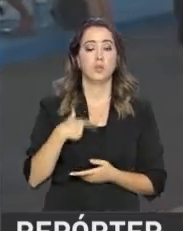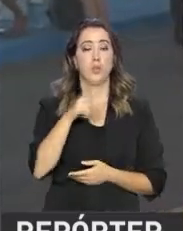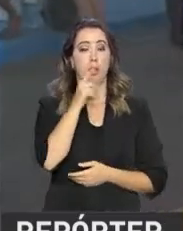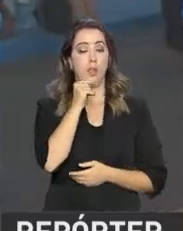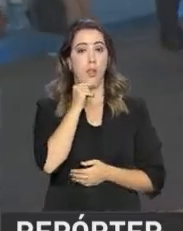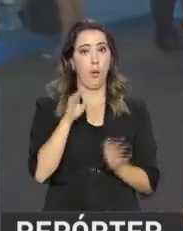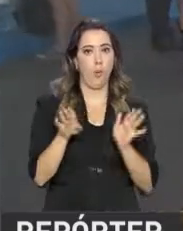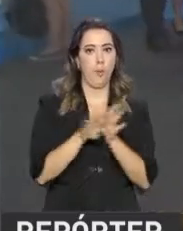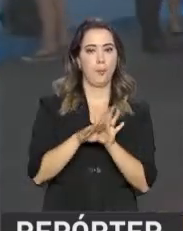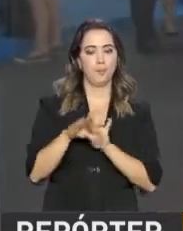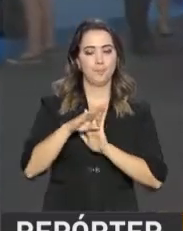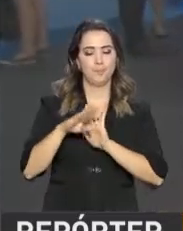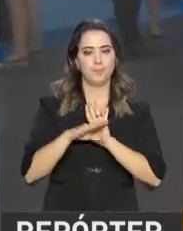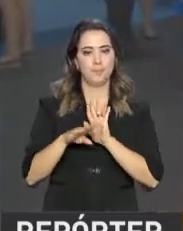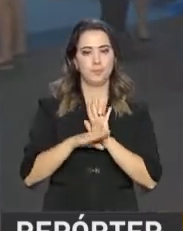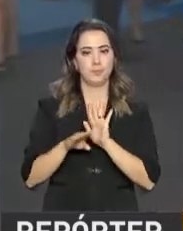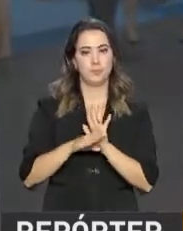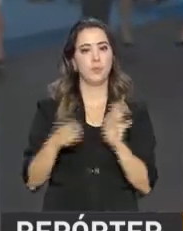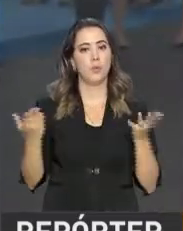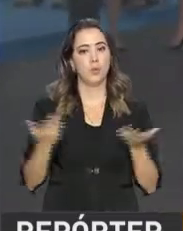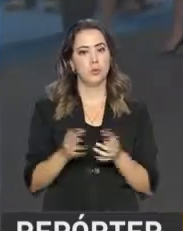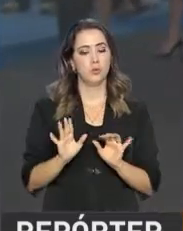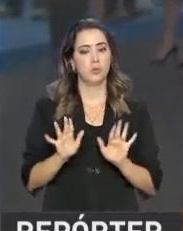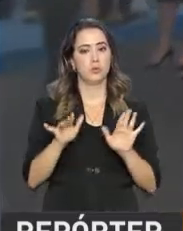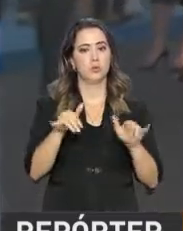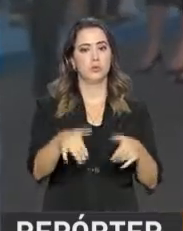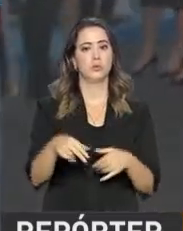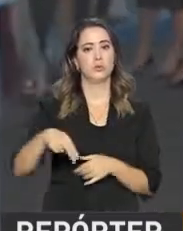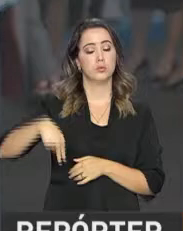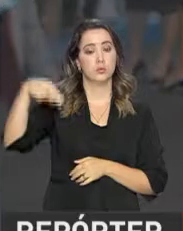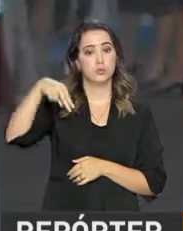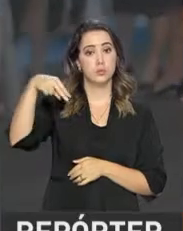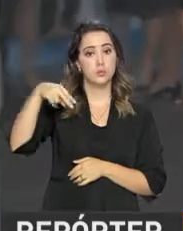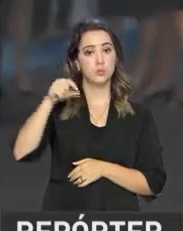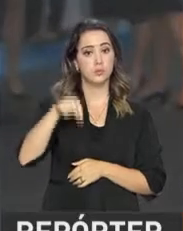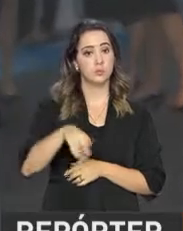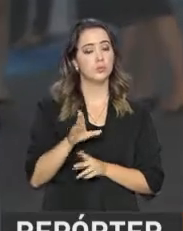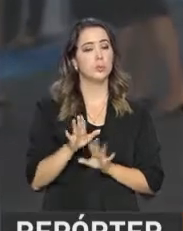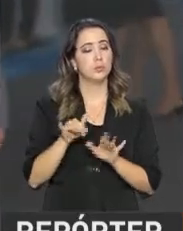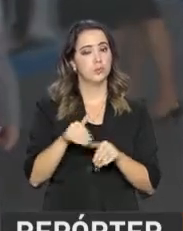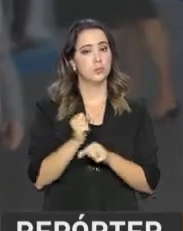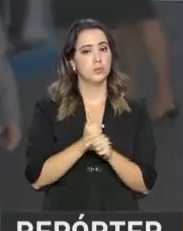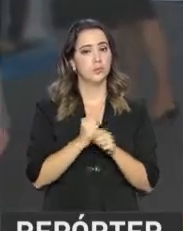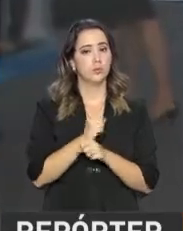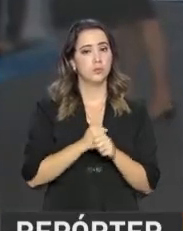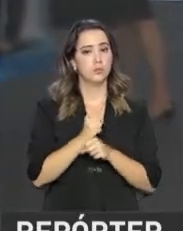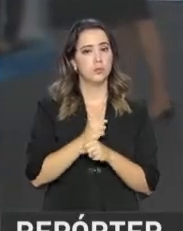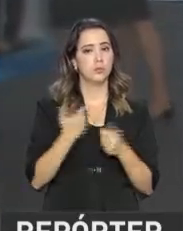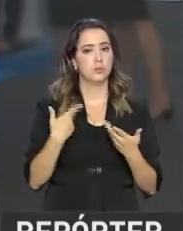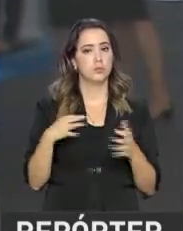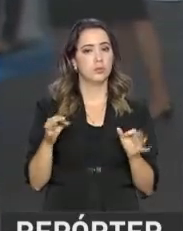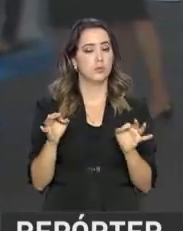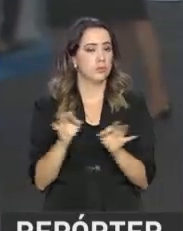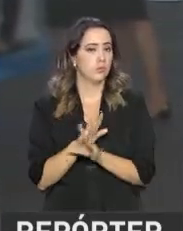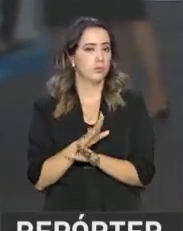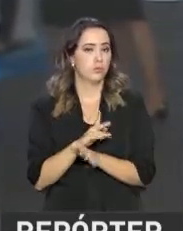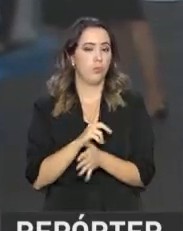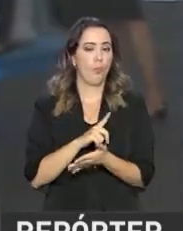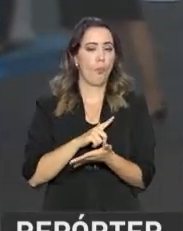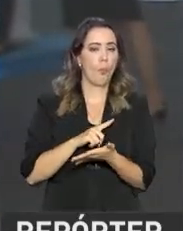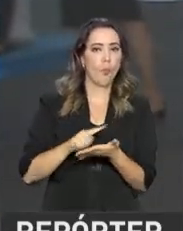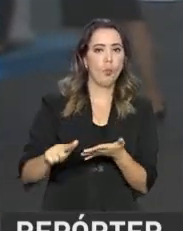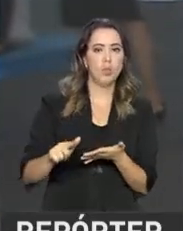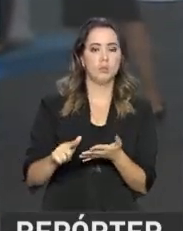água do projeto. E com a conclusão do eixo norte prevista para este ano, o dragão da seca do Nordeste está